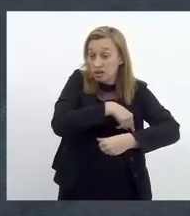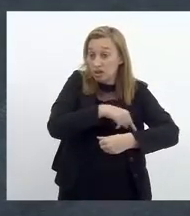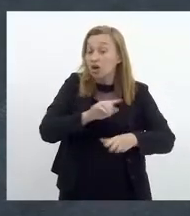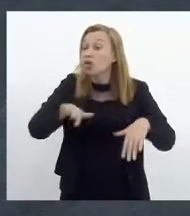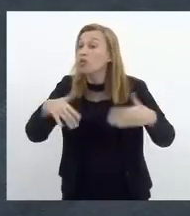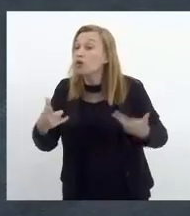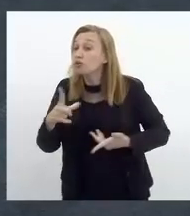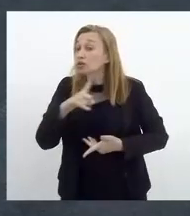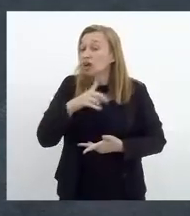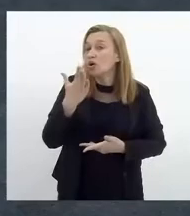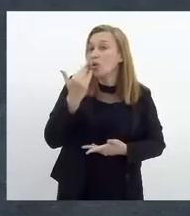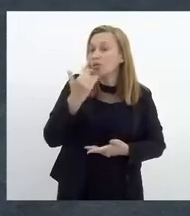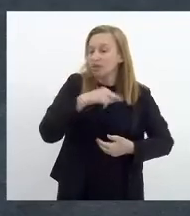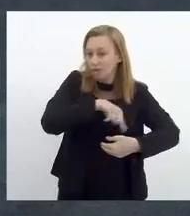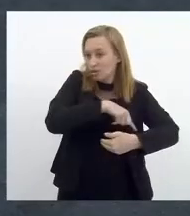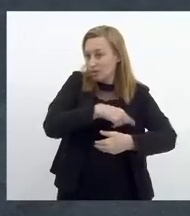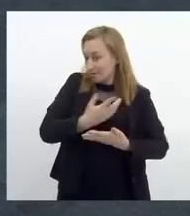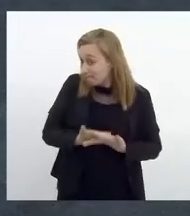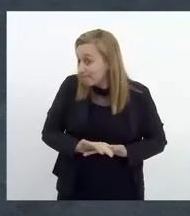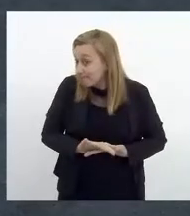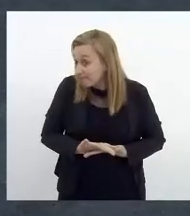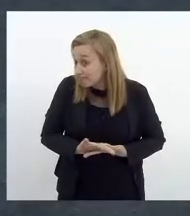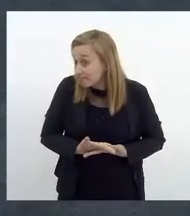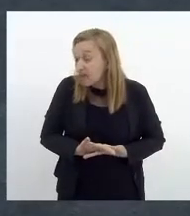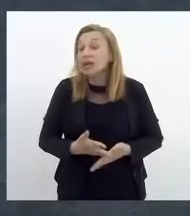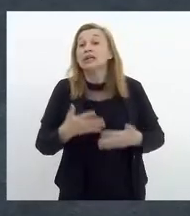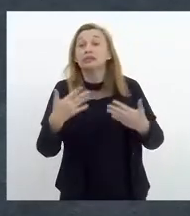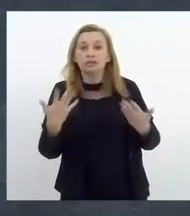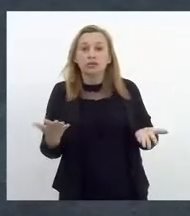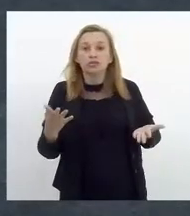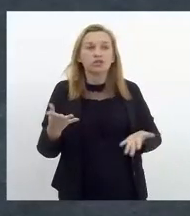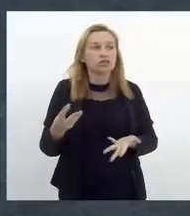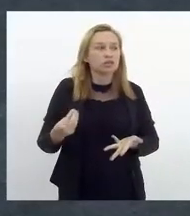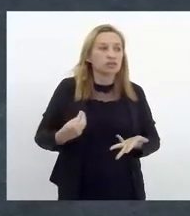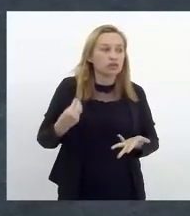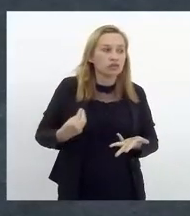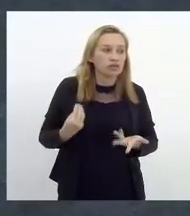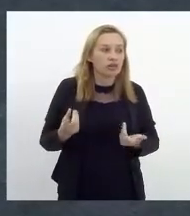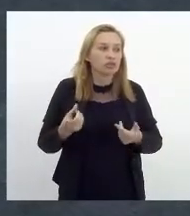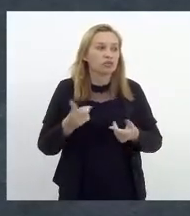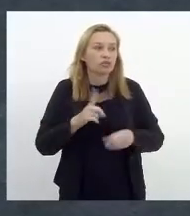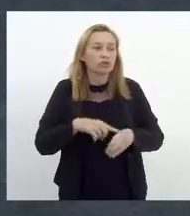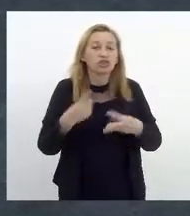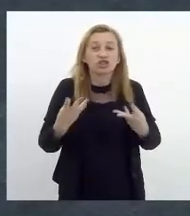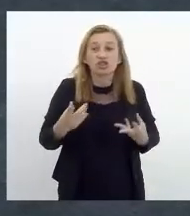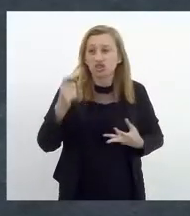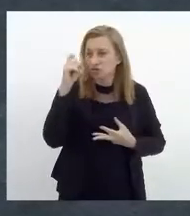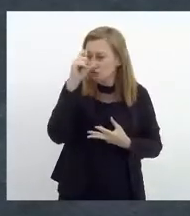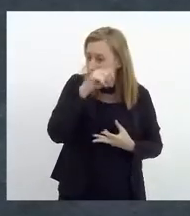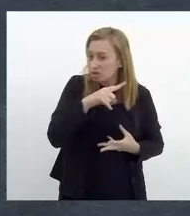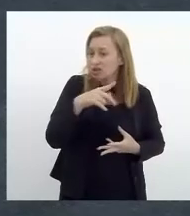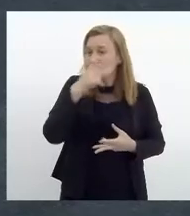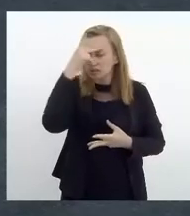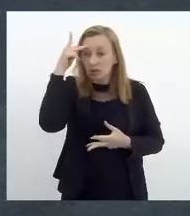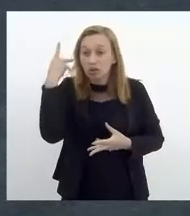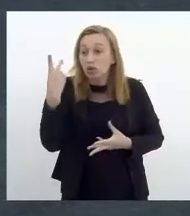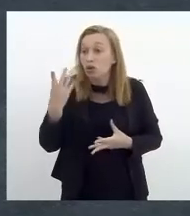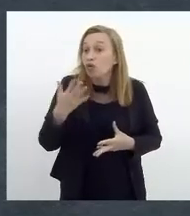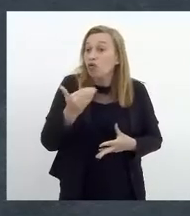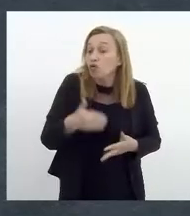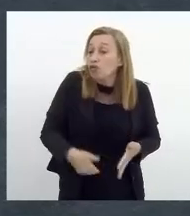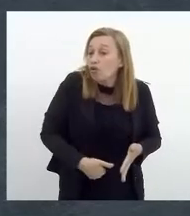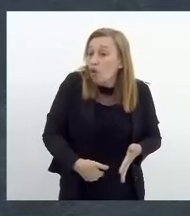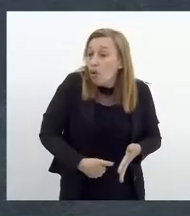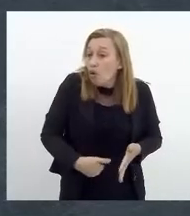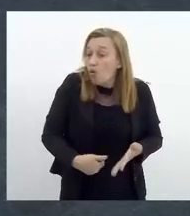tem comida para cozinhar. Então, a gente está numa situação extremamente delicada, as pessoas estão passando fome, não